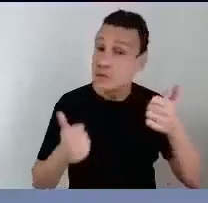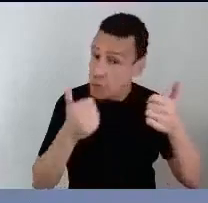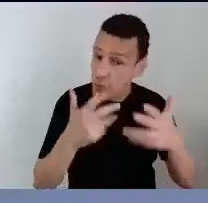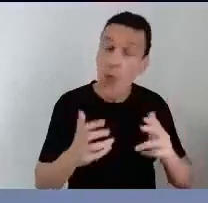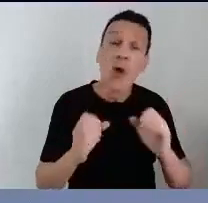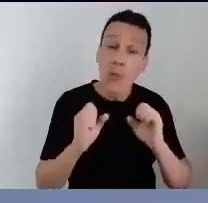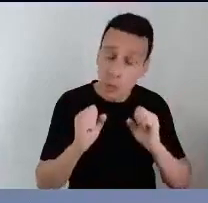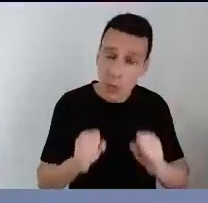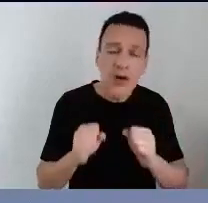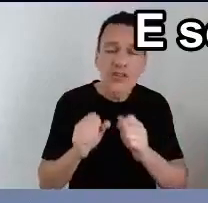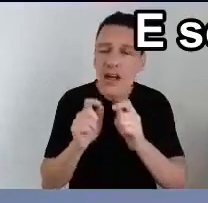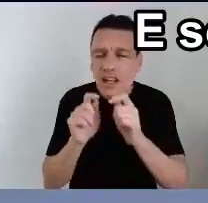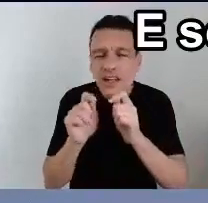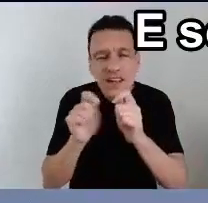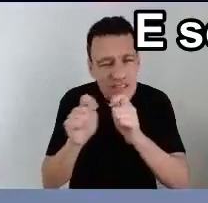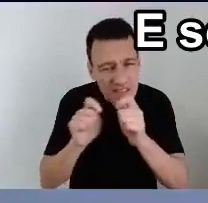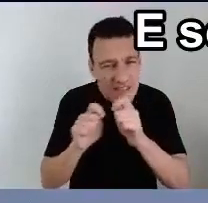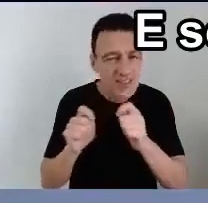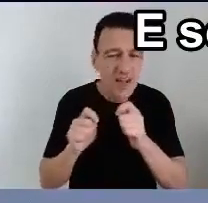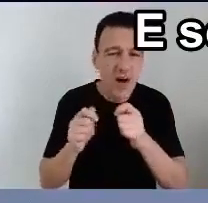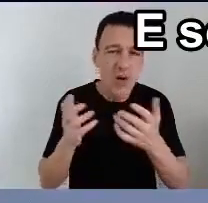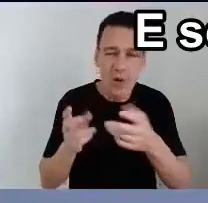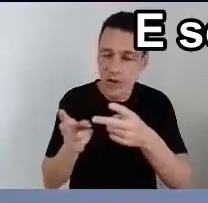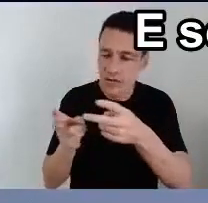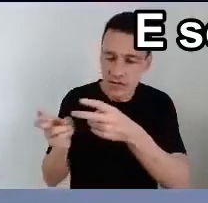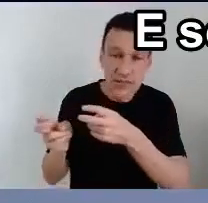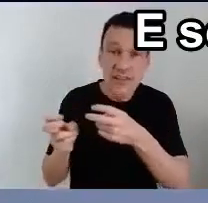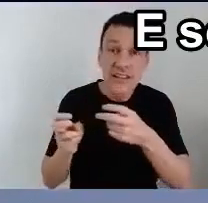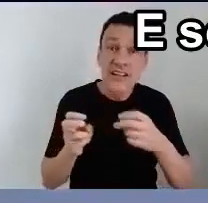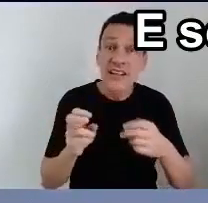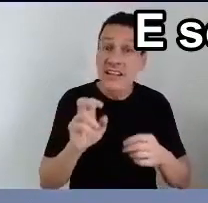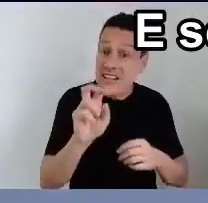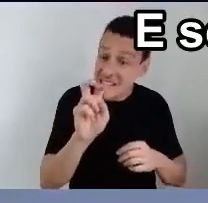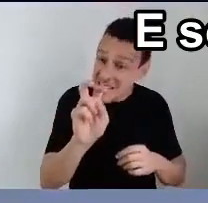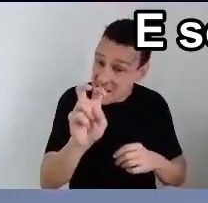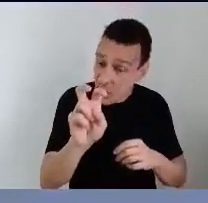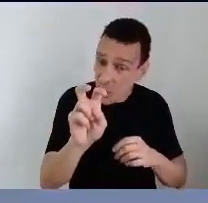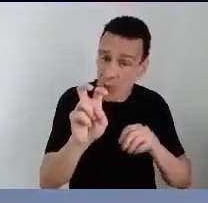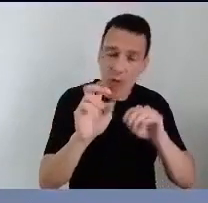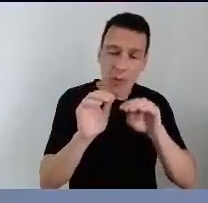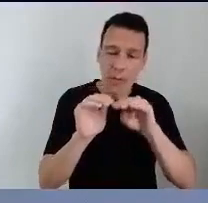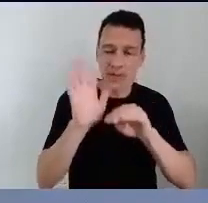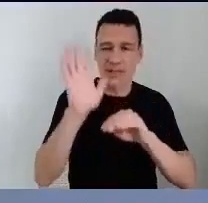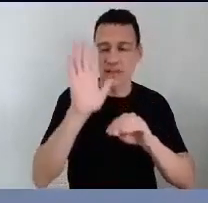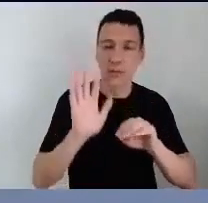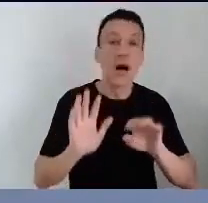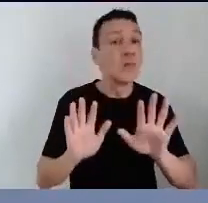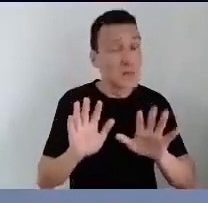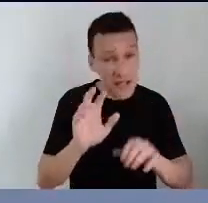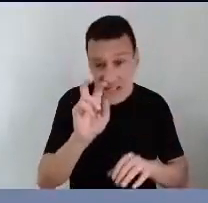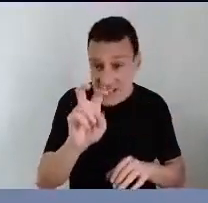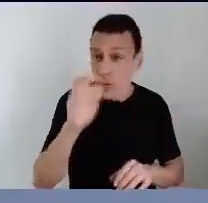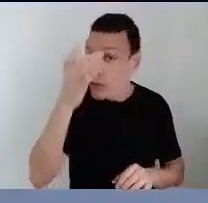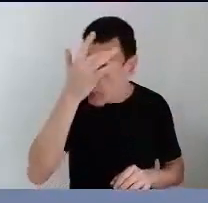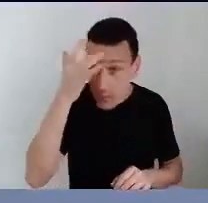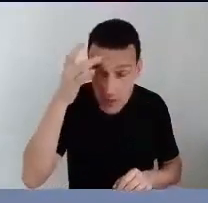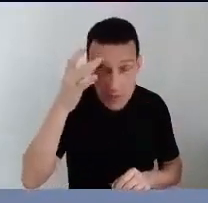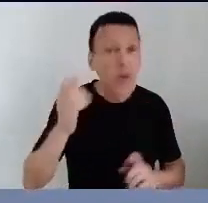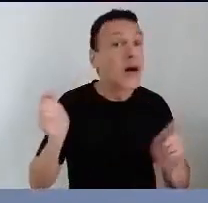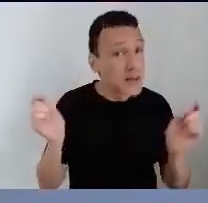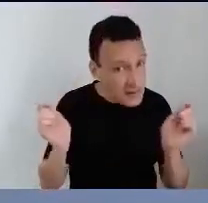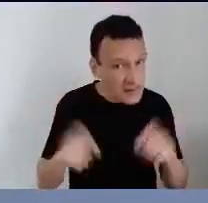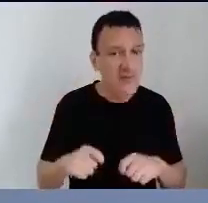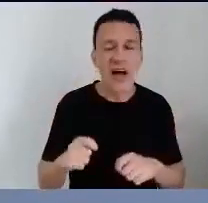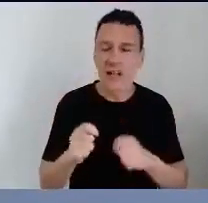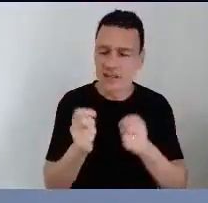dados de, no mínimo, 5 pessoas, né? Que com 5 pessoas a gente consegue identificar pelo menos 80% dos erros